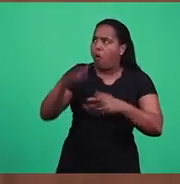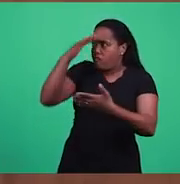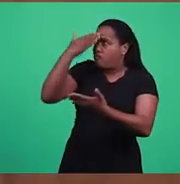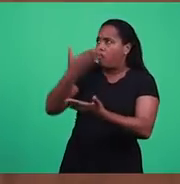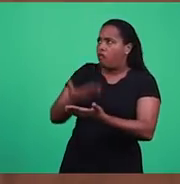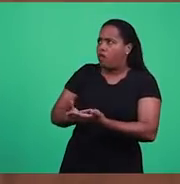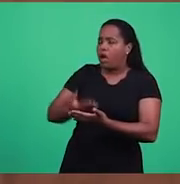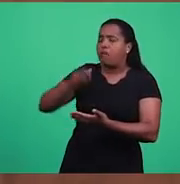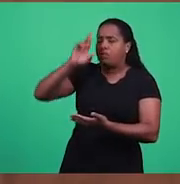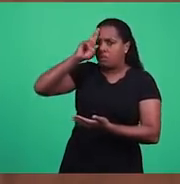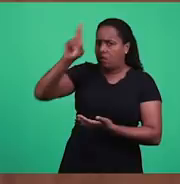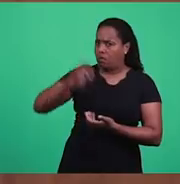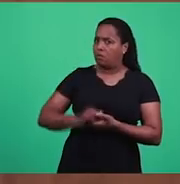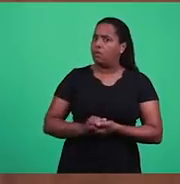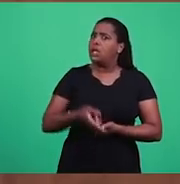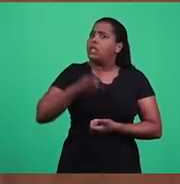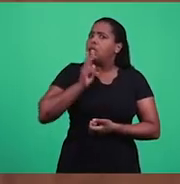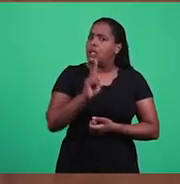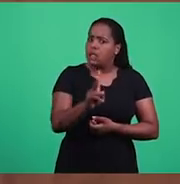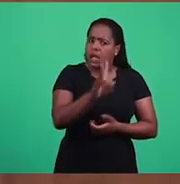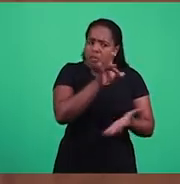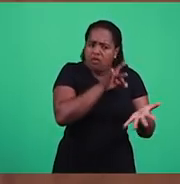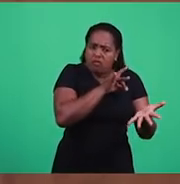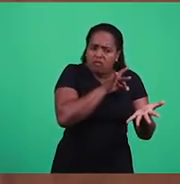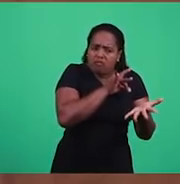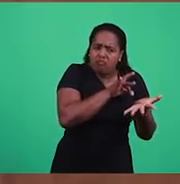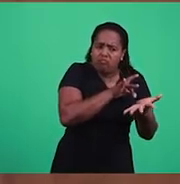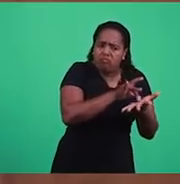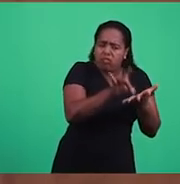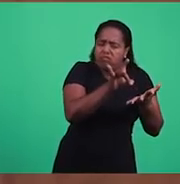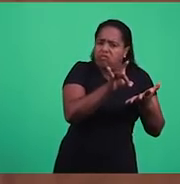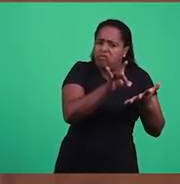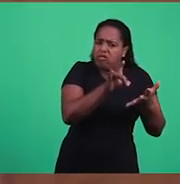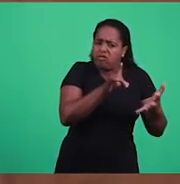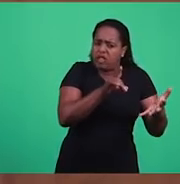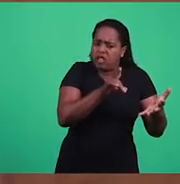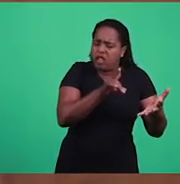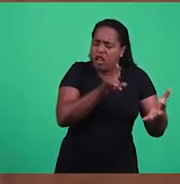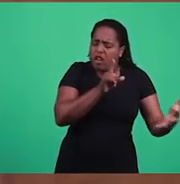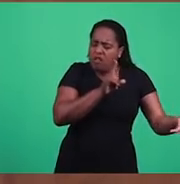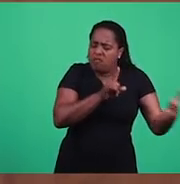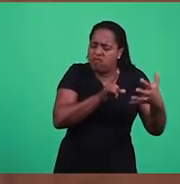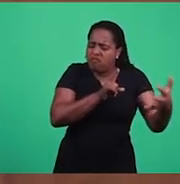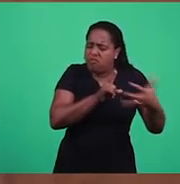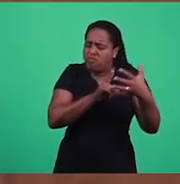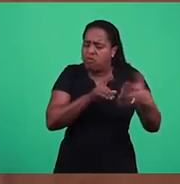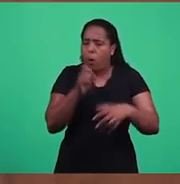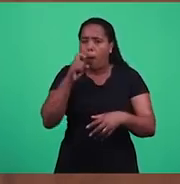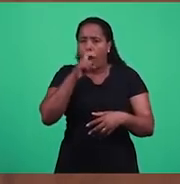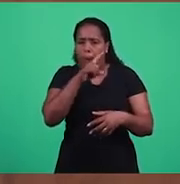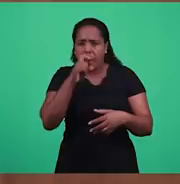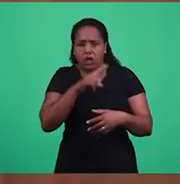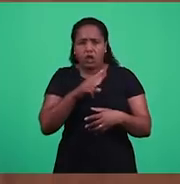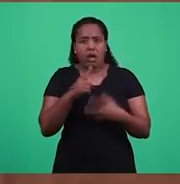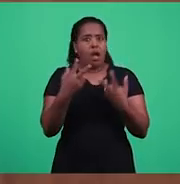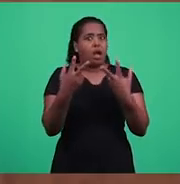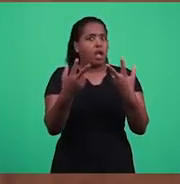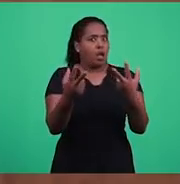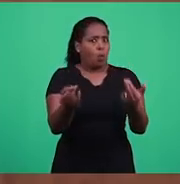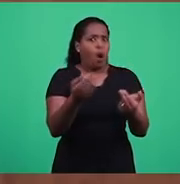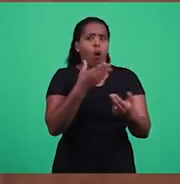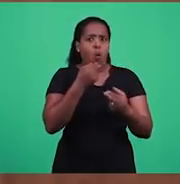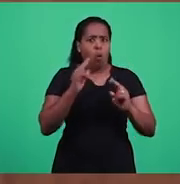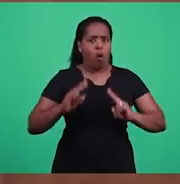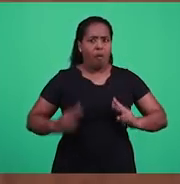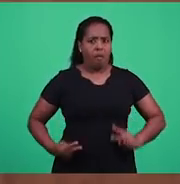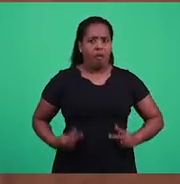O adversário que vai querer levantar mentira contra a gente. Como Amã falou, Amã não foi,